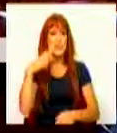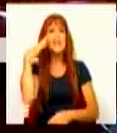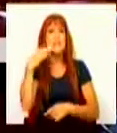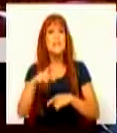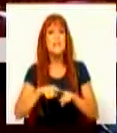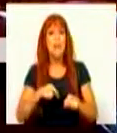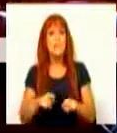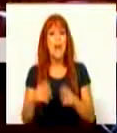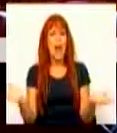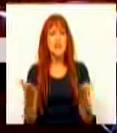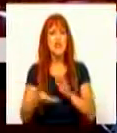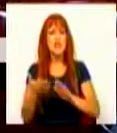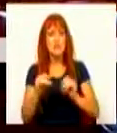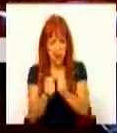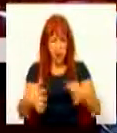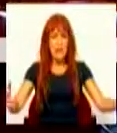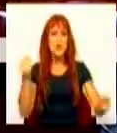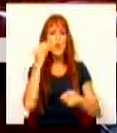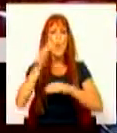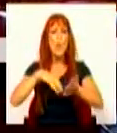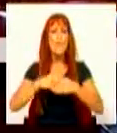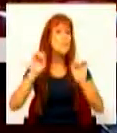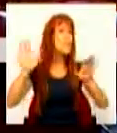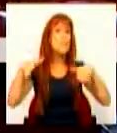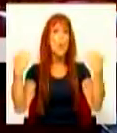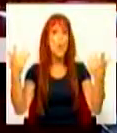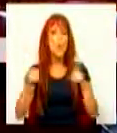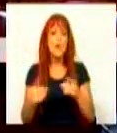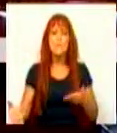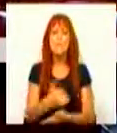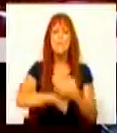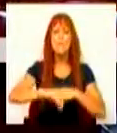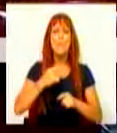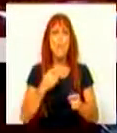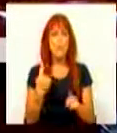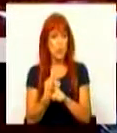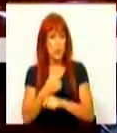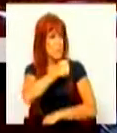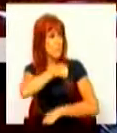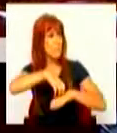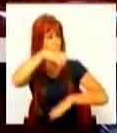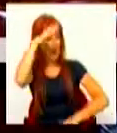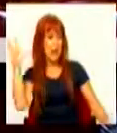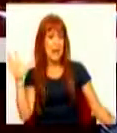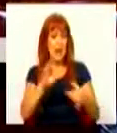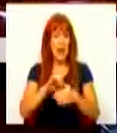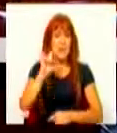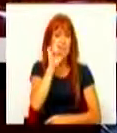simplificar, agilizar e ampliar os procedimentos possíveis para a rentabilização dos bens e imóveis afetos à Defesa